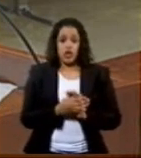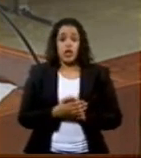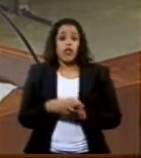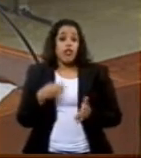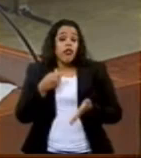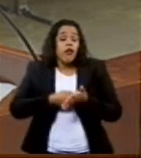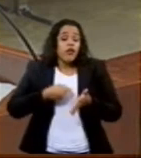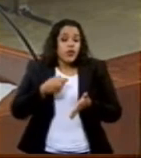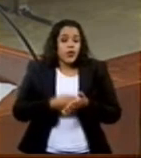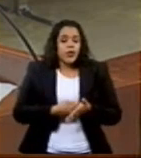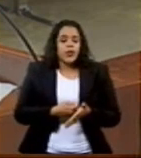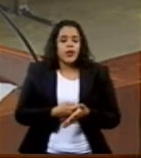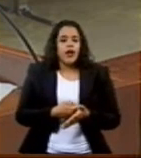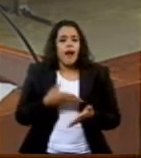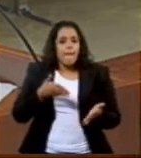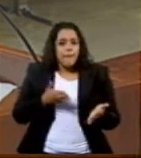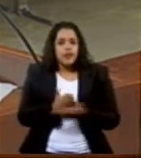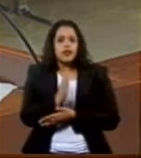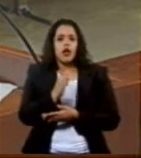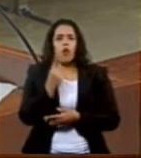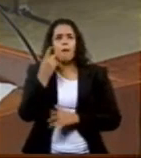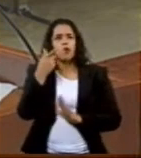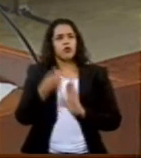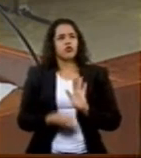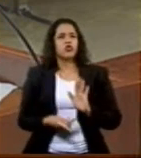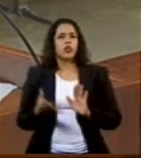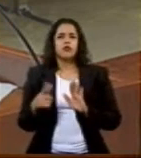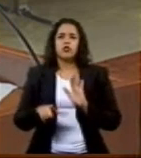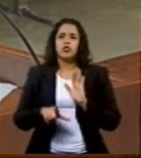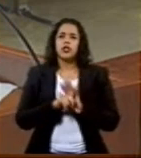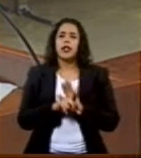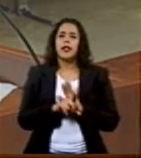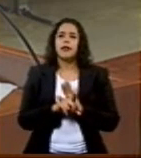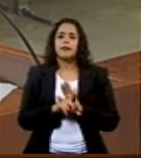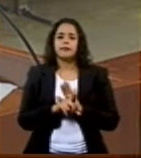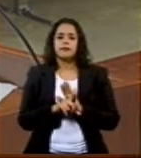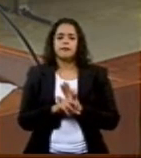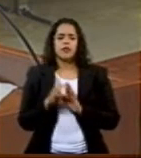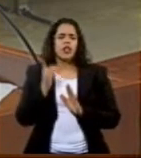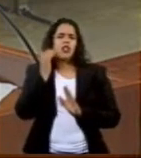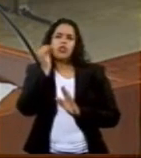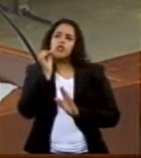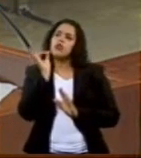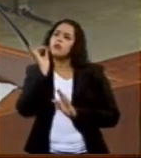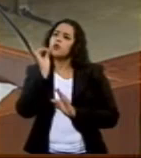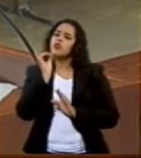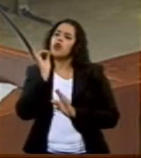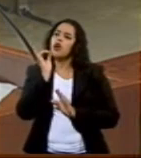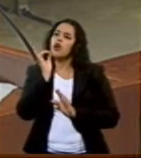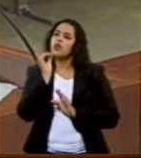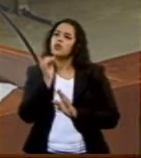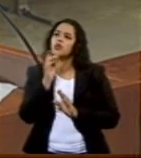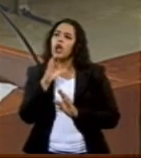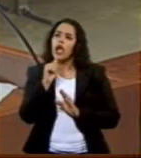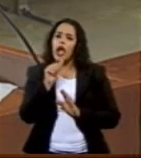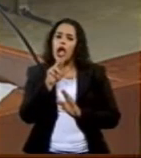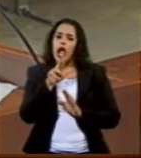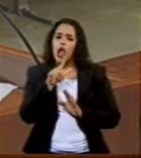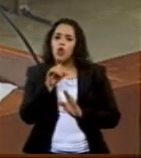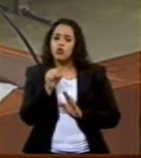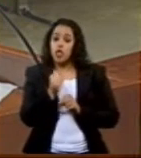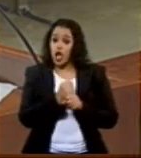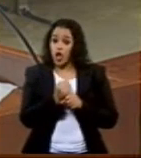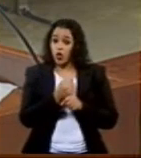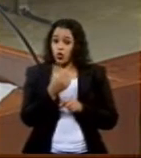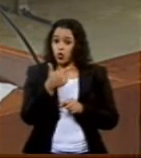tentou ser aprovado um projeto de lei de então do deputado Carlos Bezerra em 2012, e aí